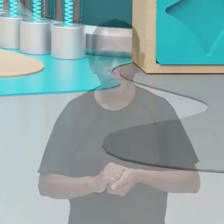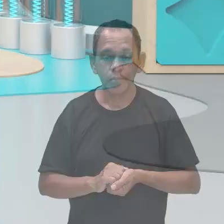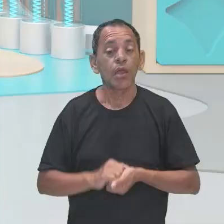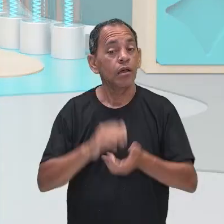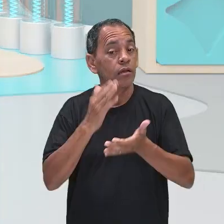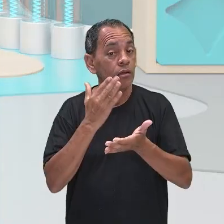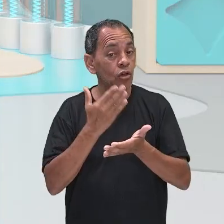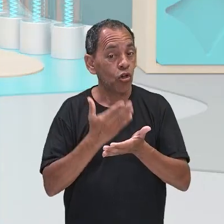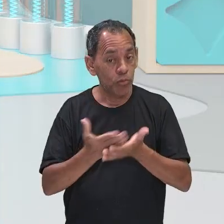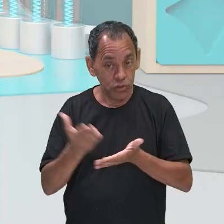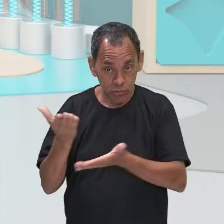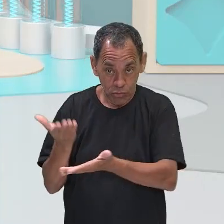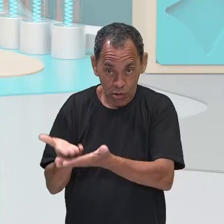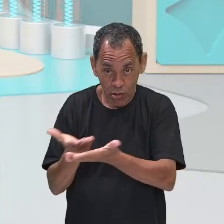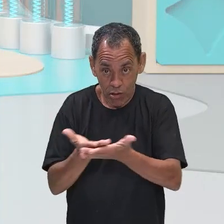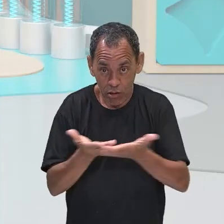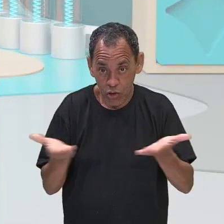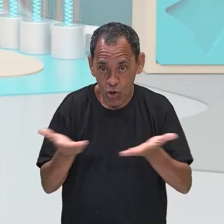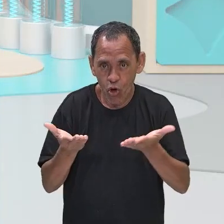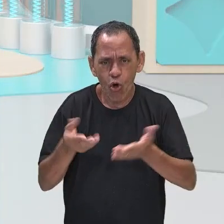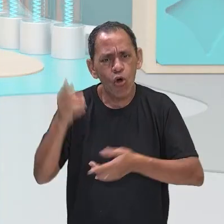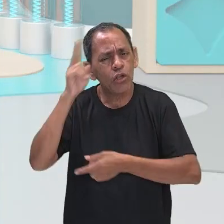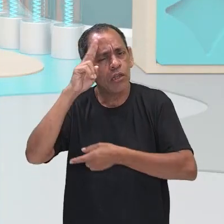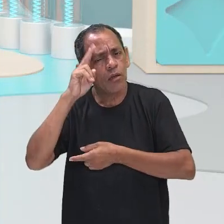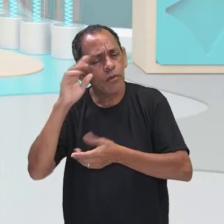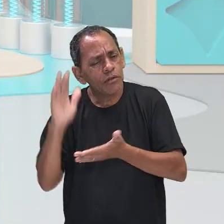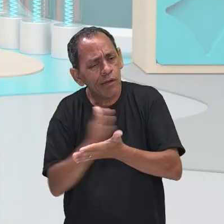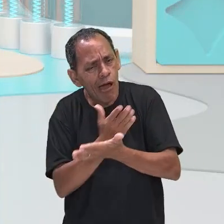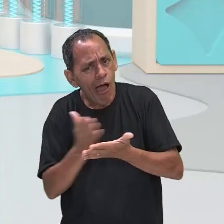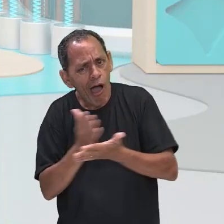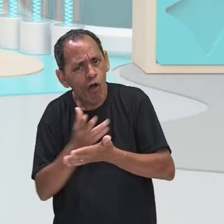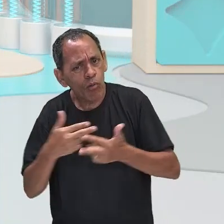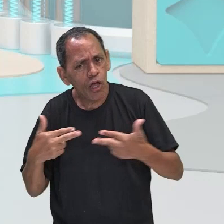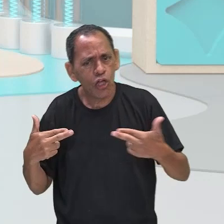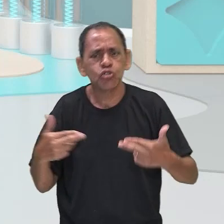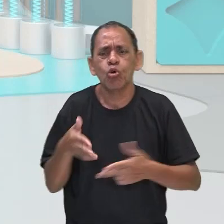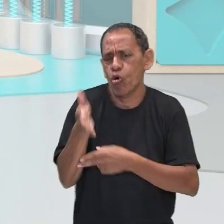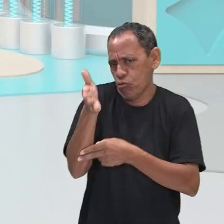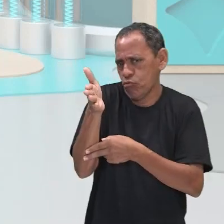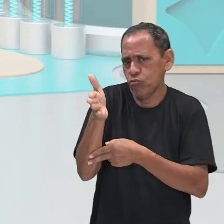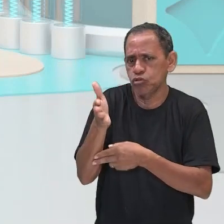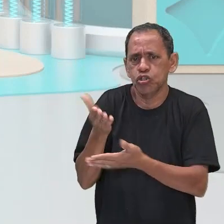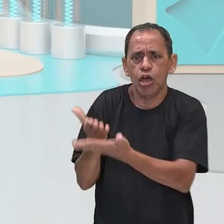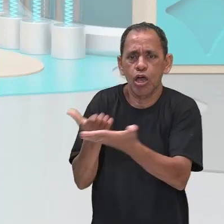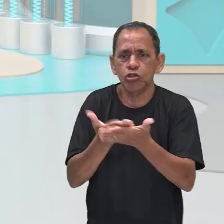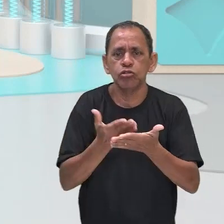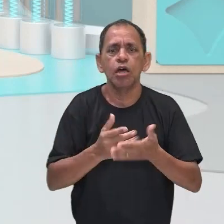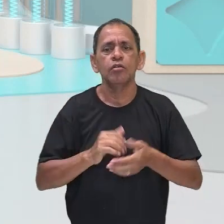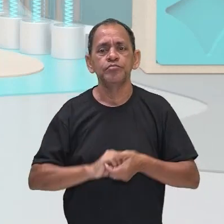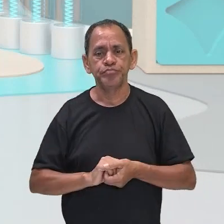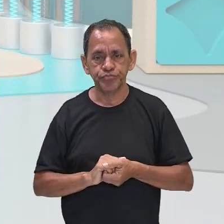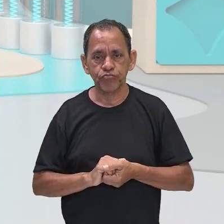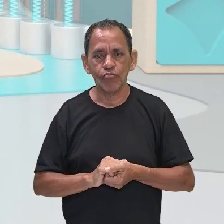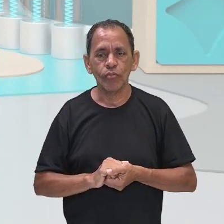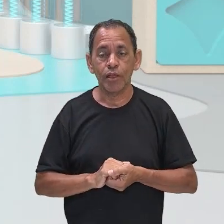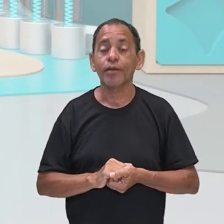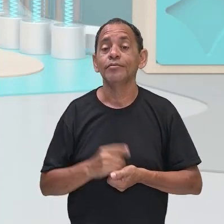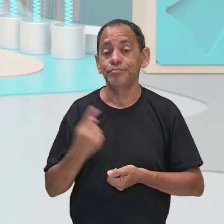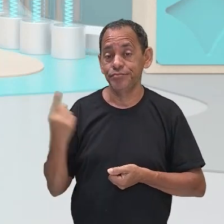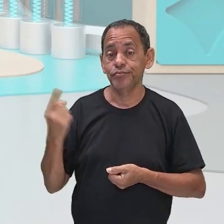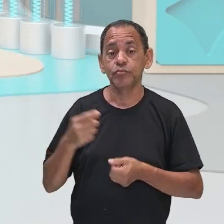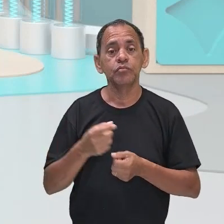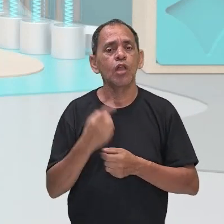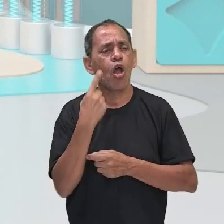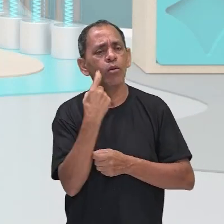Começamos esta aula relembrando algumas coisinhas que vocês já estudaram, certo? Então, observem aqui o que